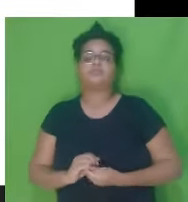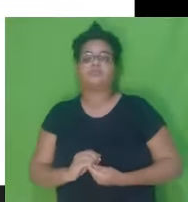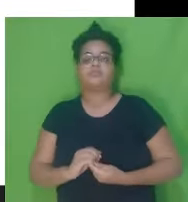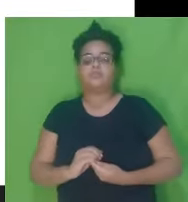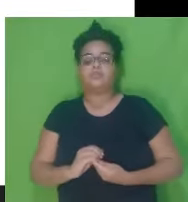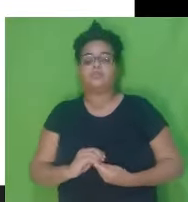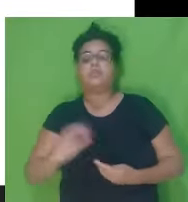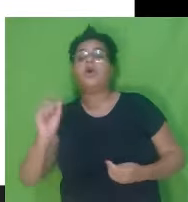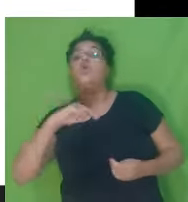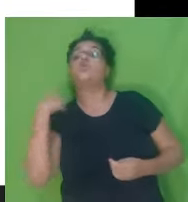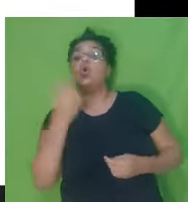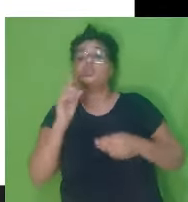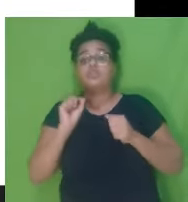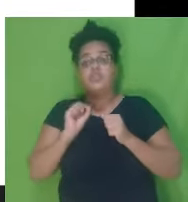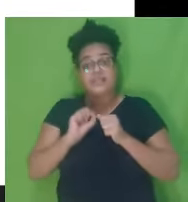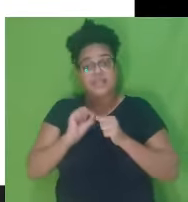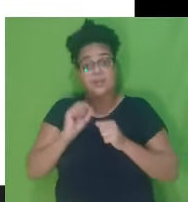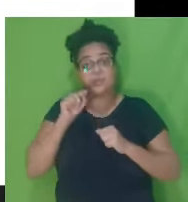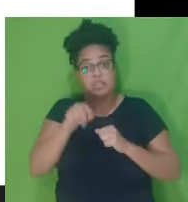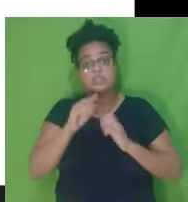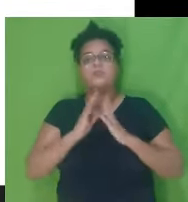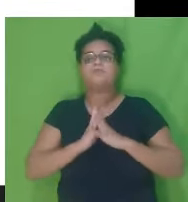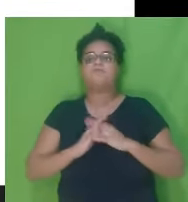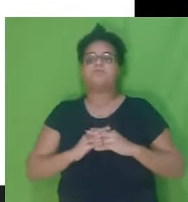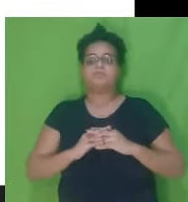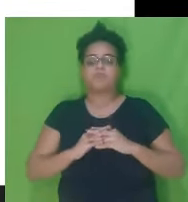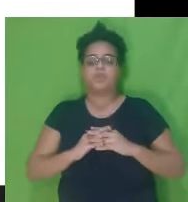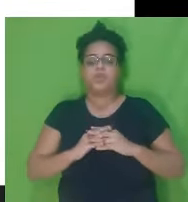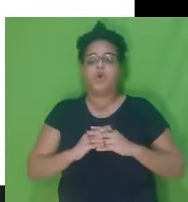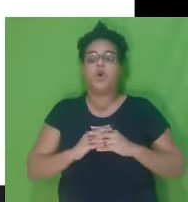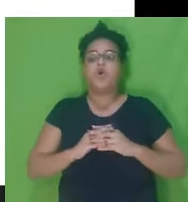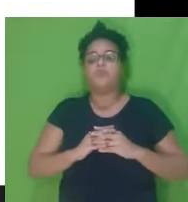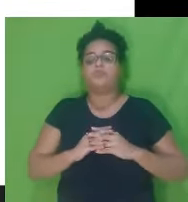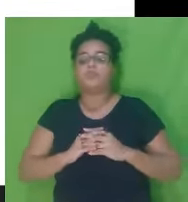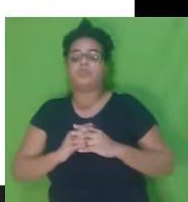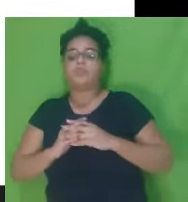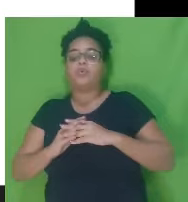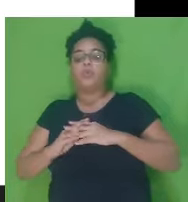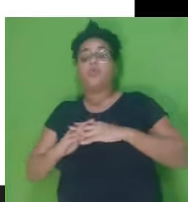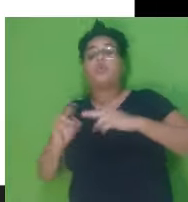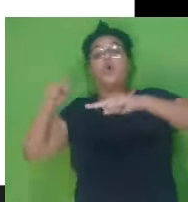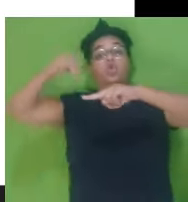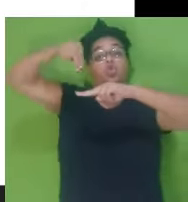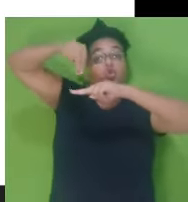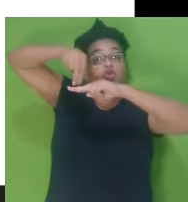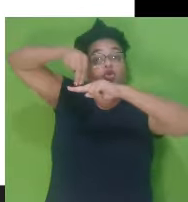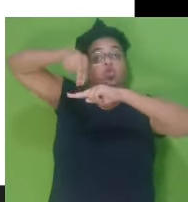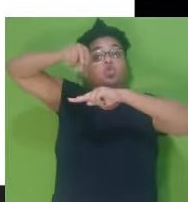Então, quando a gente faz isso, o numerador